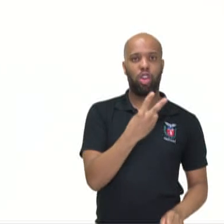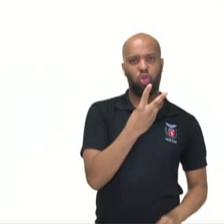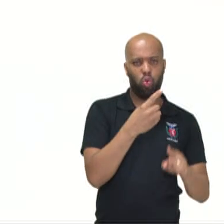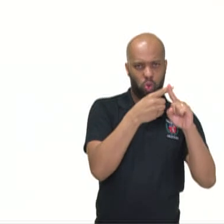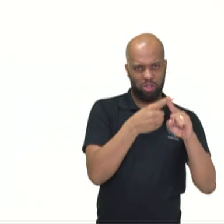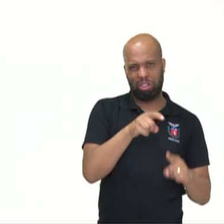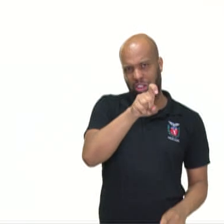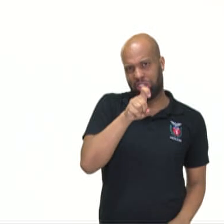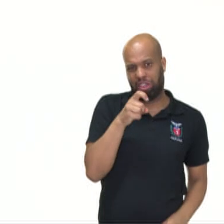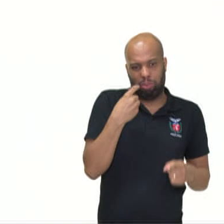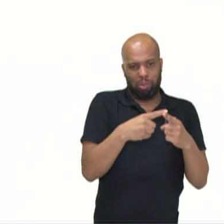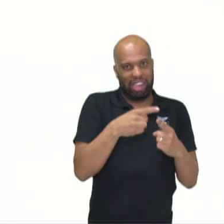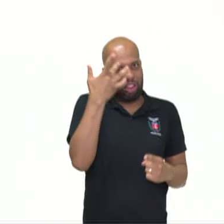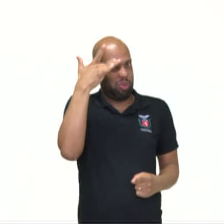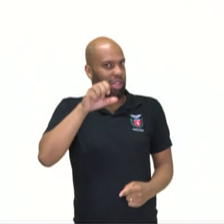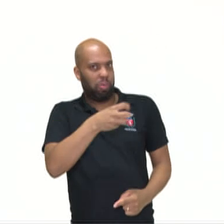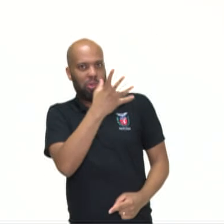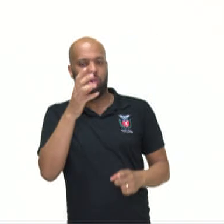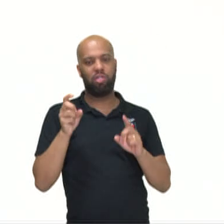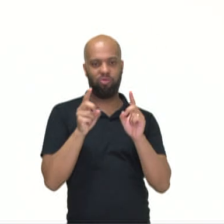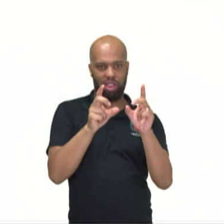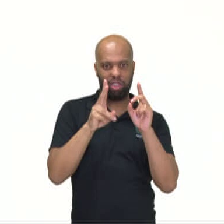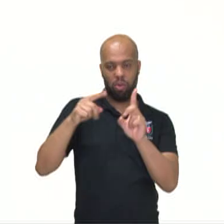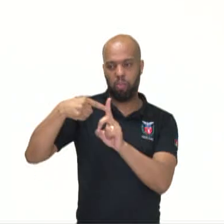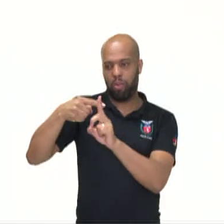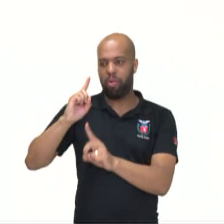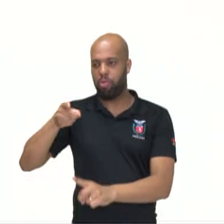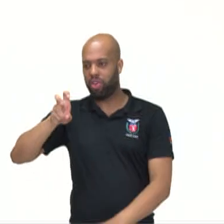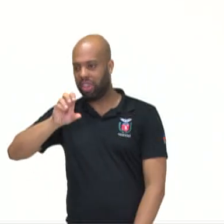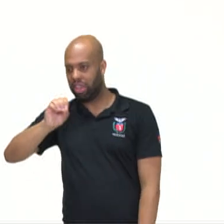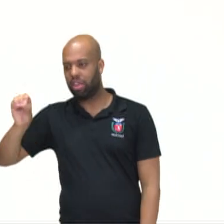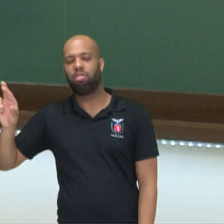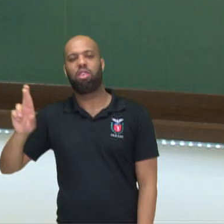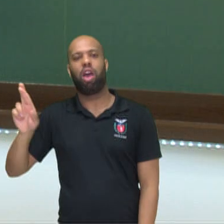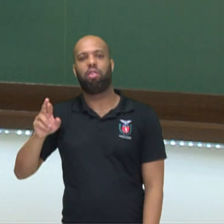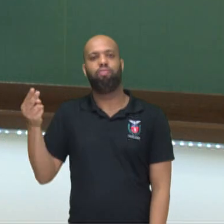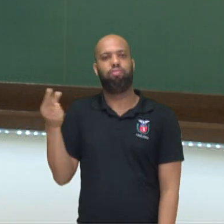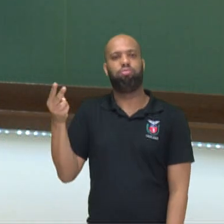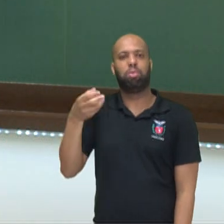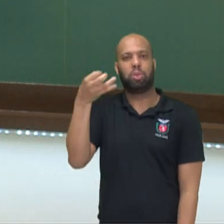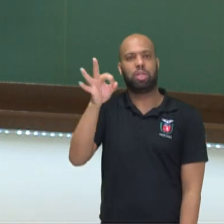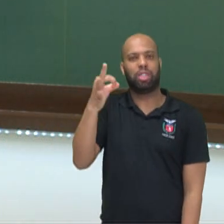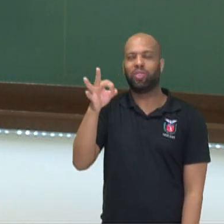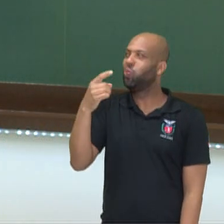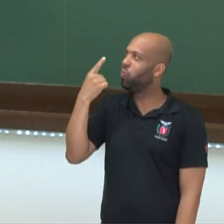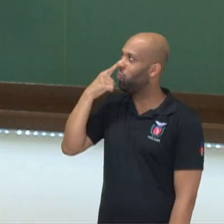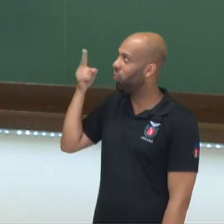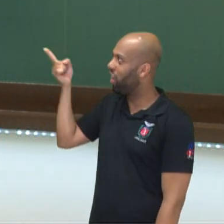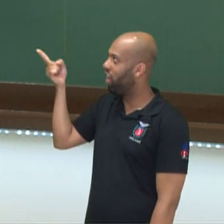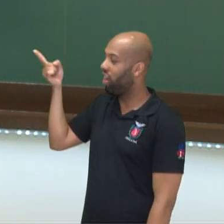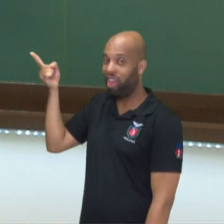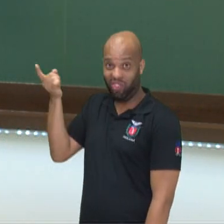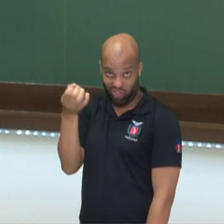R$ 2,00 por venda, mais R$ 1.500, tá? Então, pode ser qualquer uma dessas duas. Tranquilo?